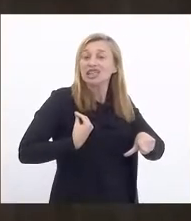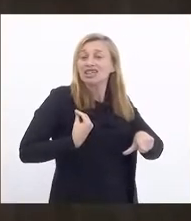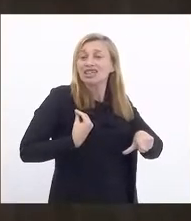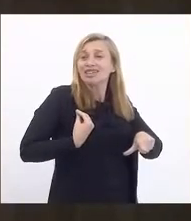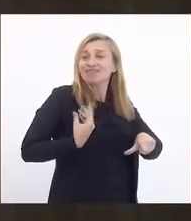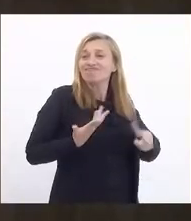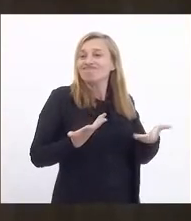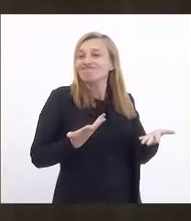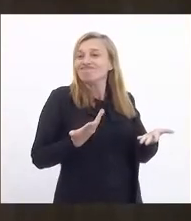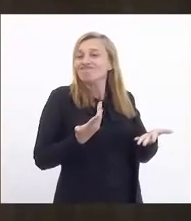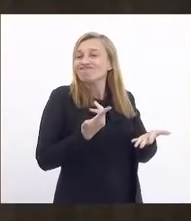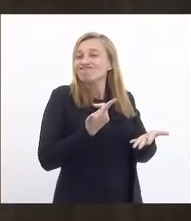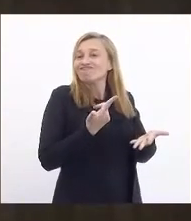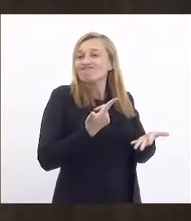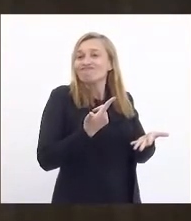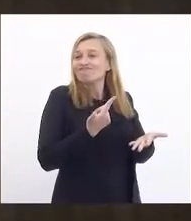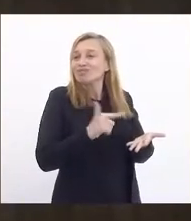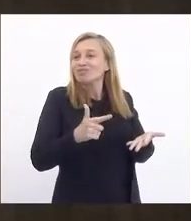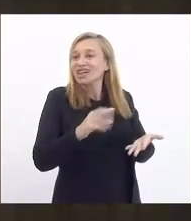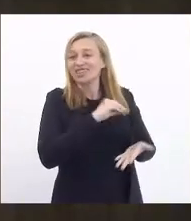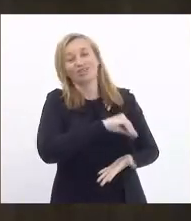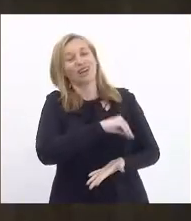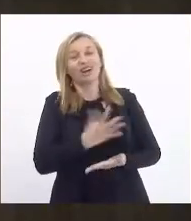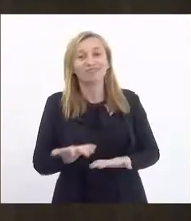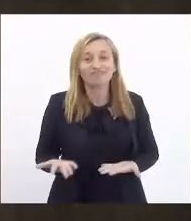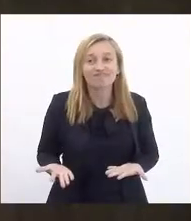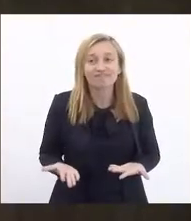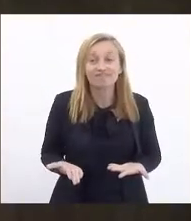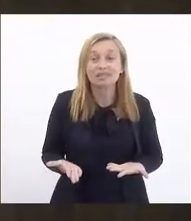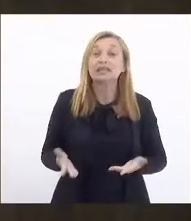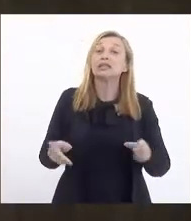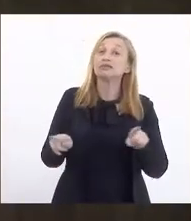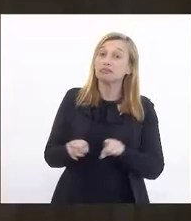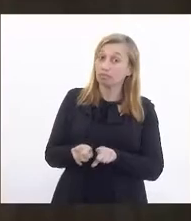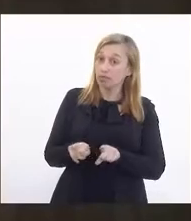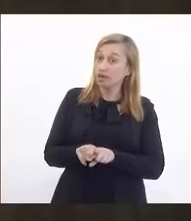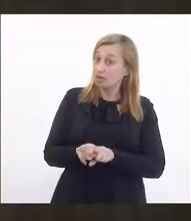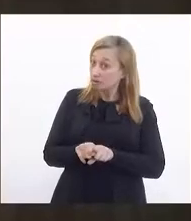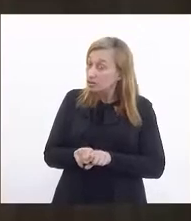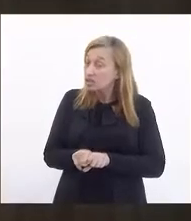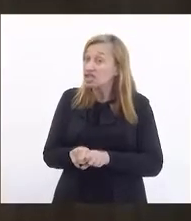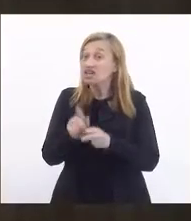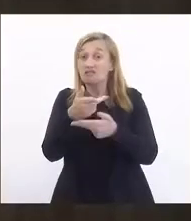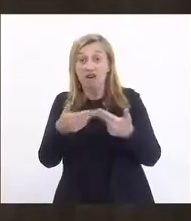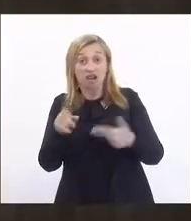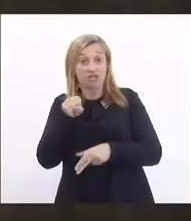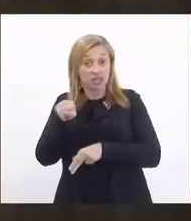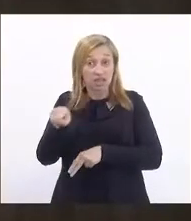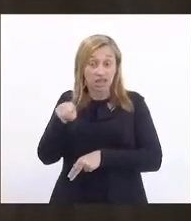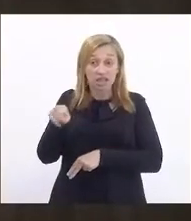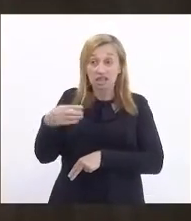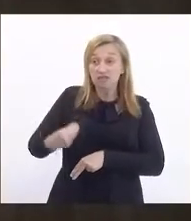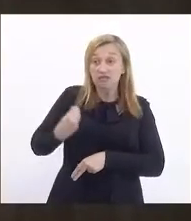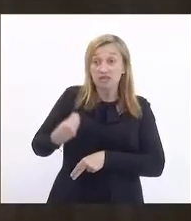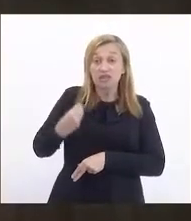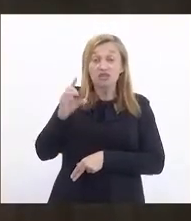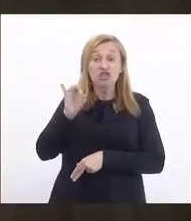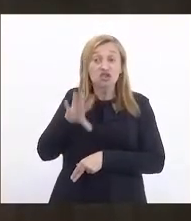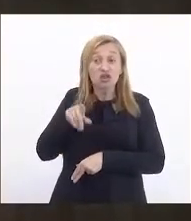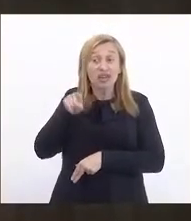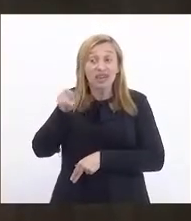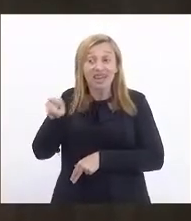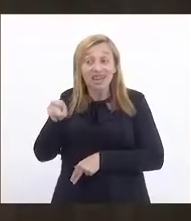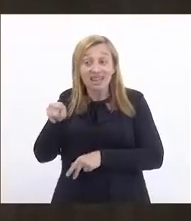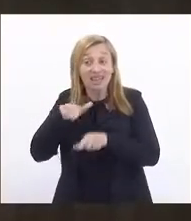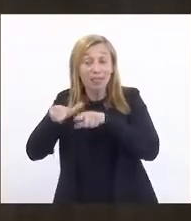mínimo que é a sua dignidade que é o seu salário sem contar que muitos ali vivem só daquele plantão